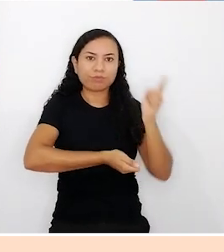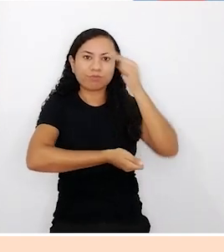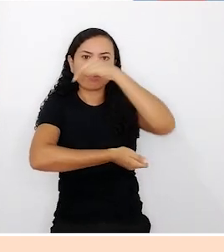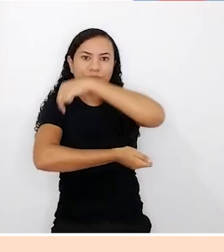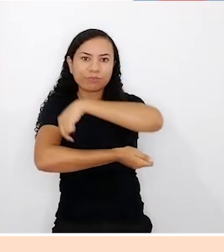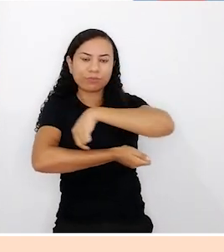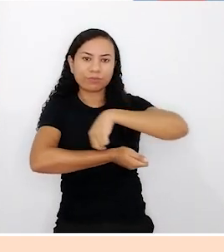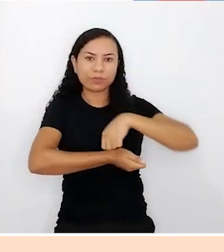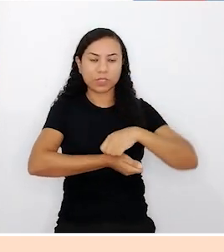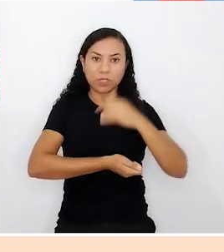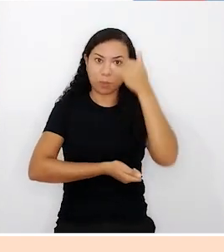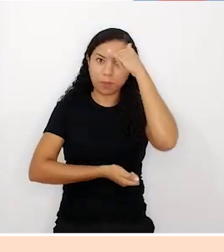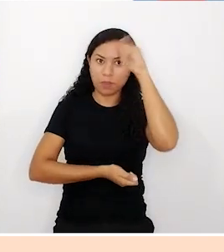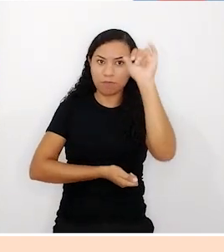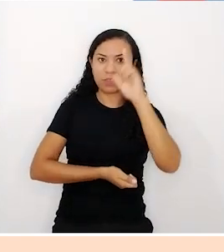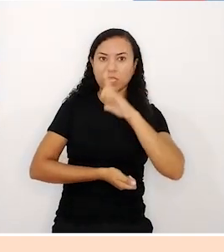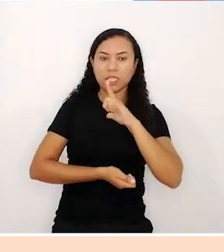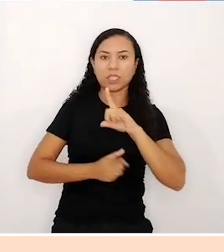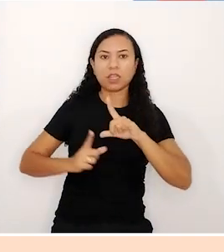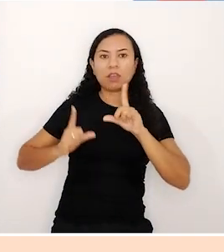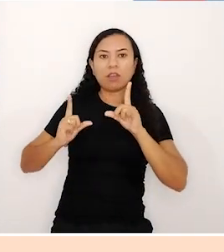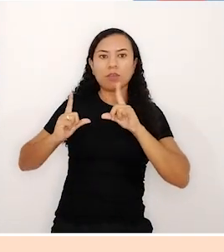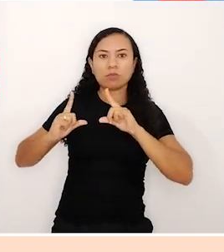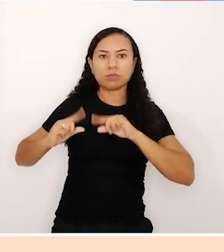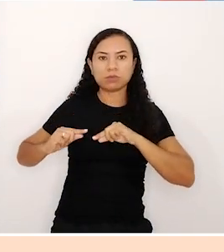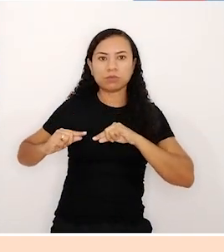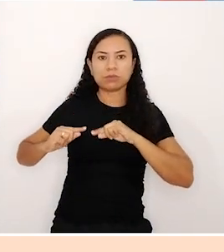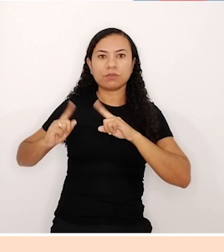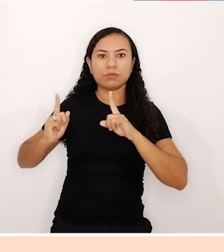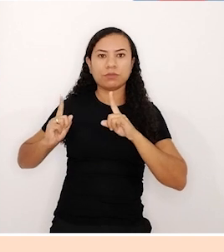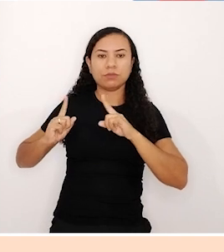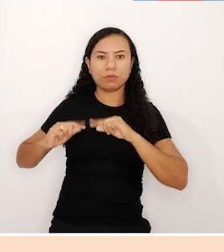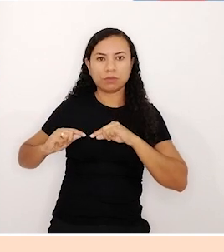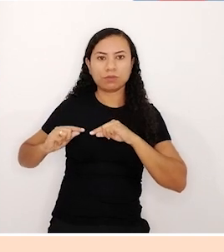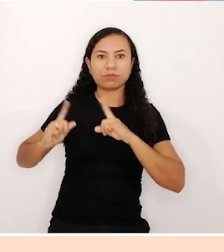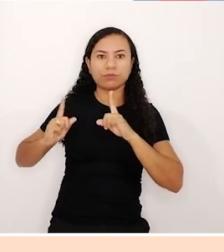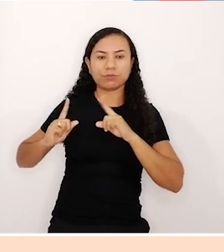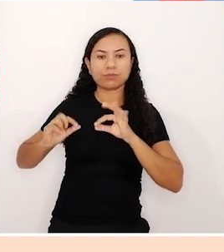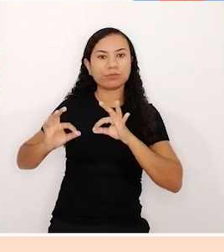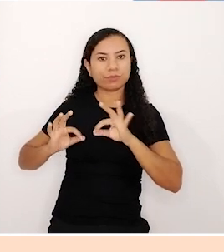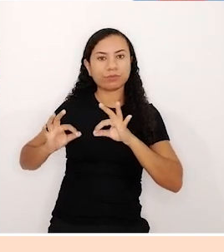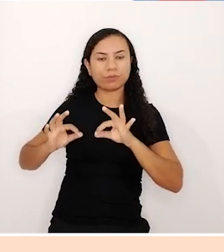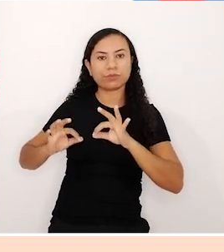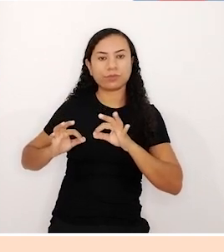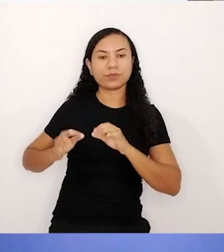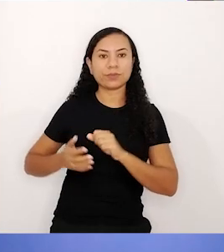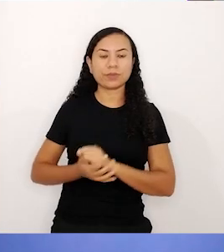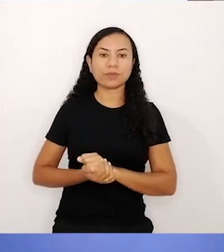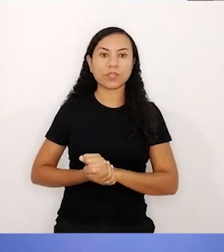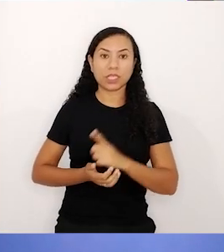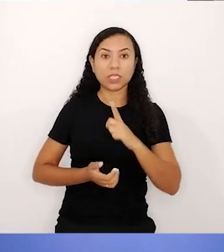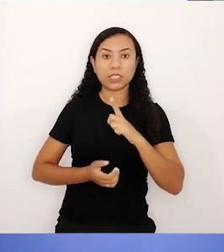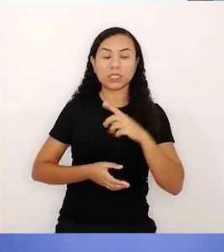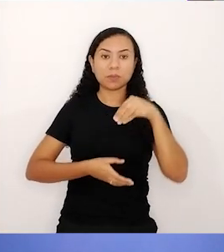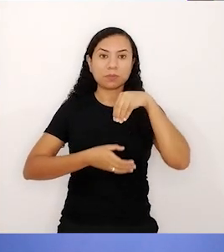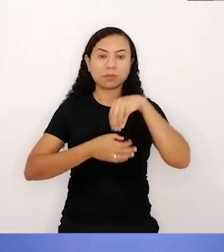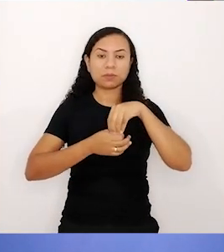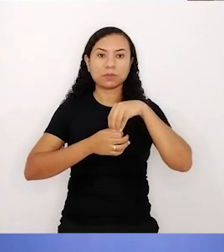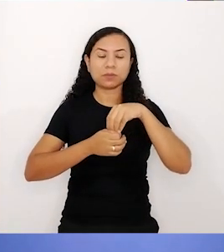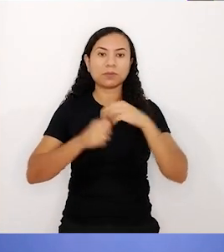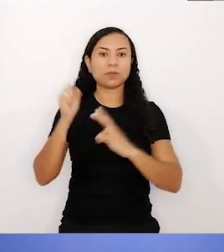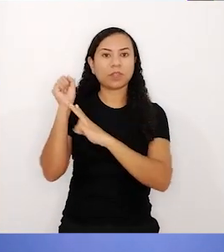valvas ou válvulas, que vão ser regiões nas veias